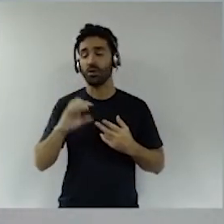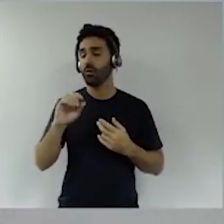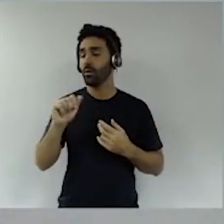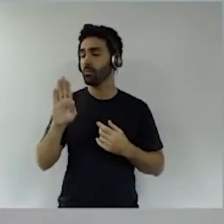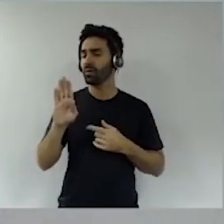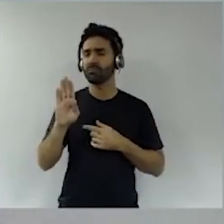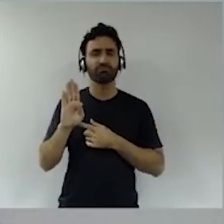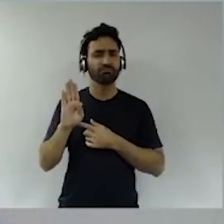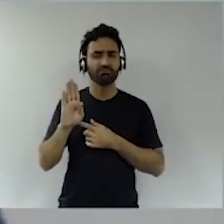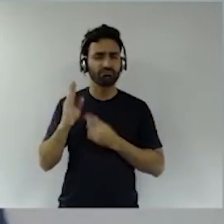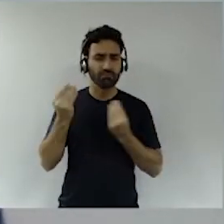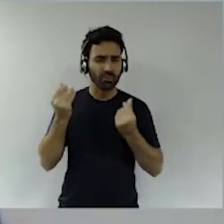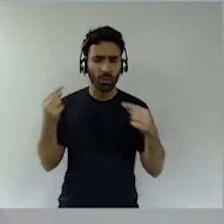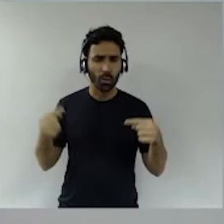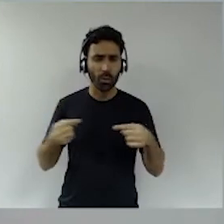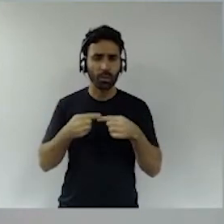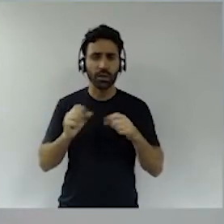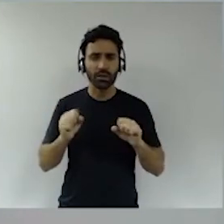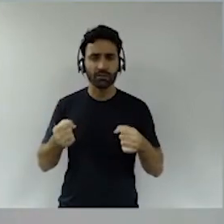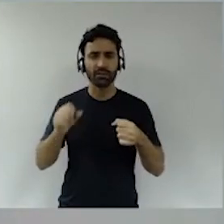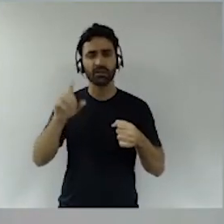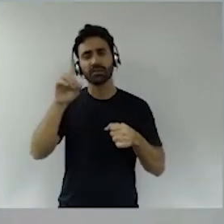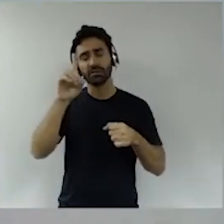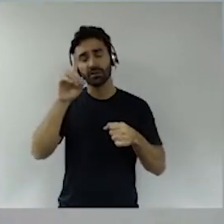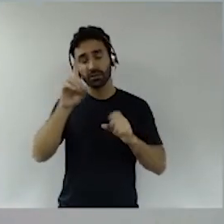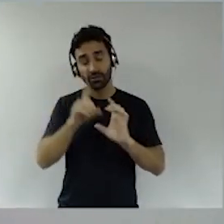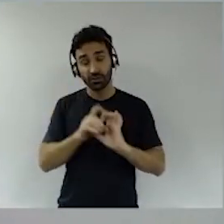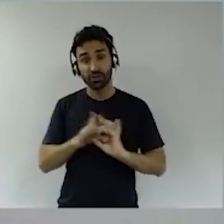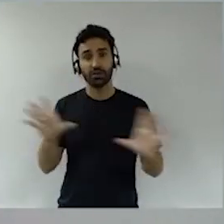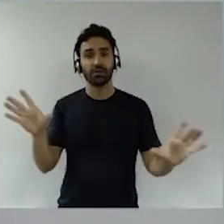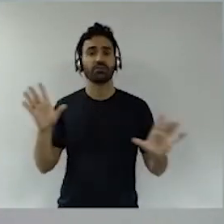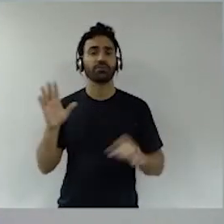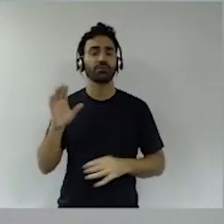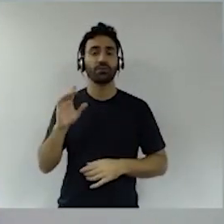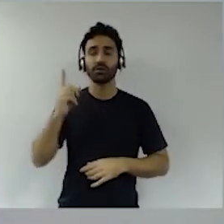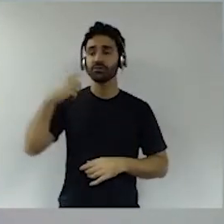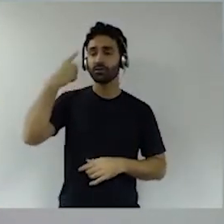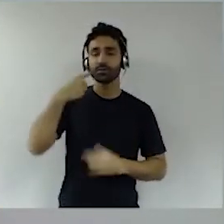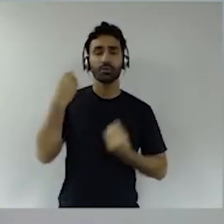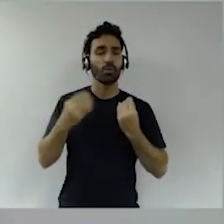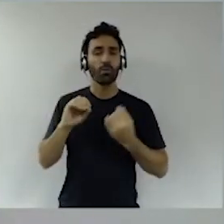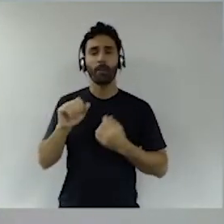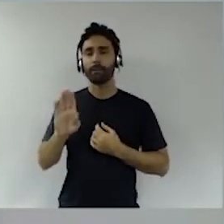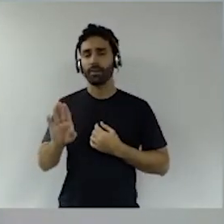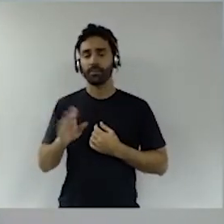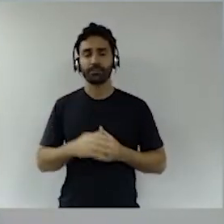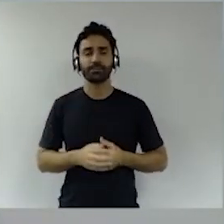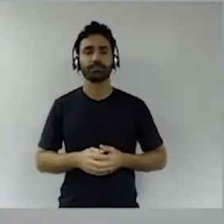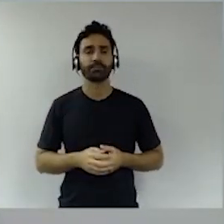ver com a defesa do Estado Democrático de Direito? Onde é que entra a advocacia? Onde é que entra a ordem?